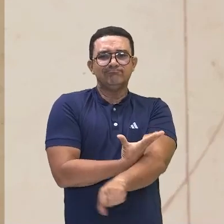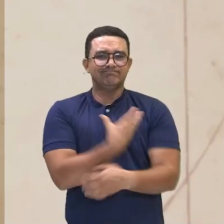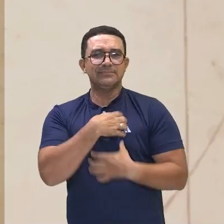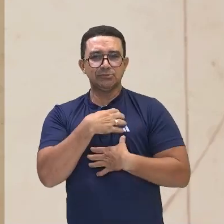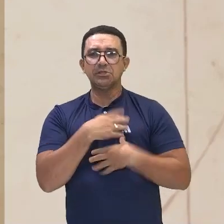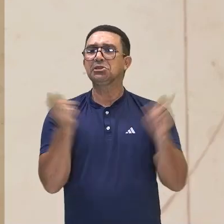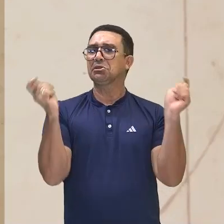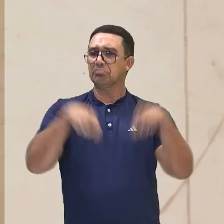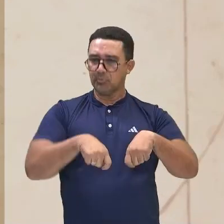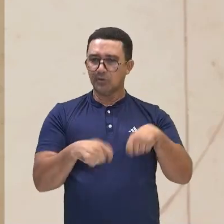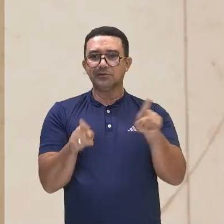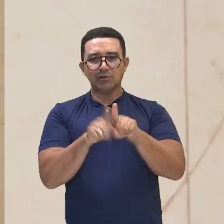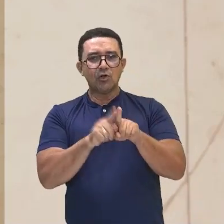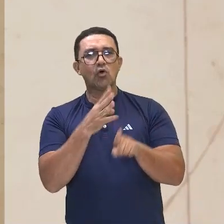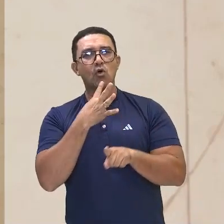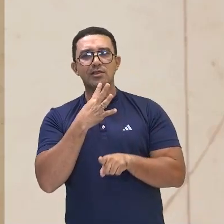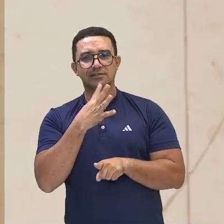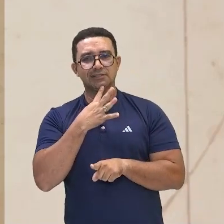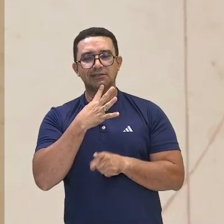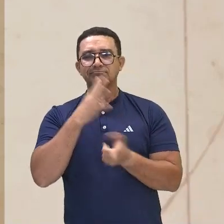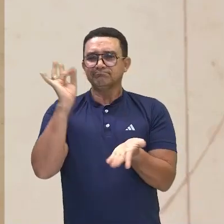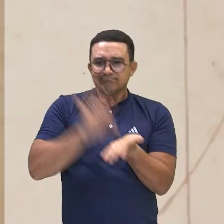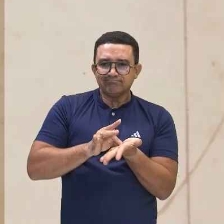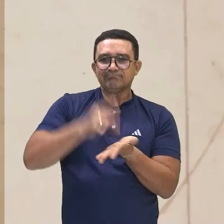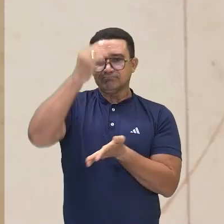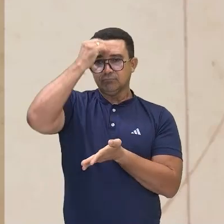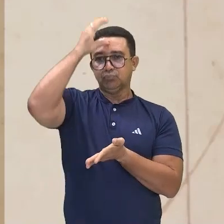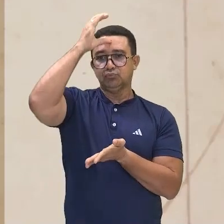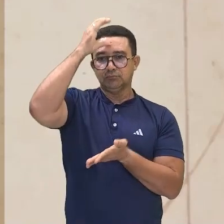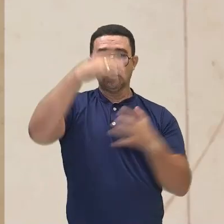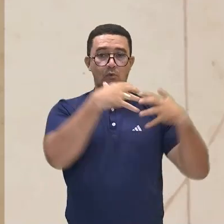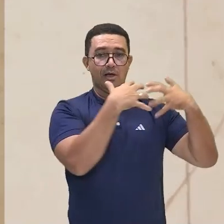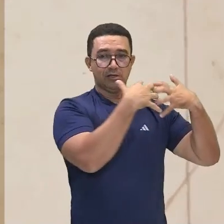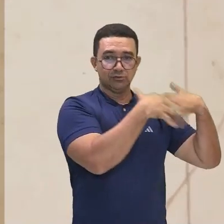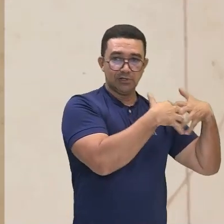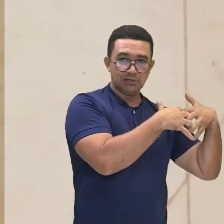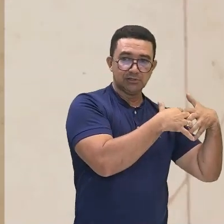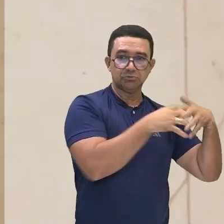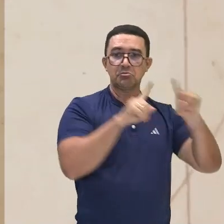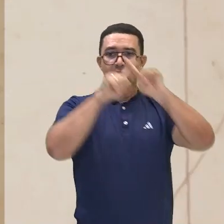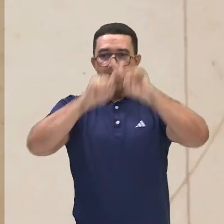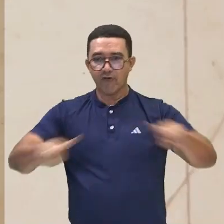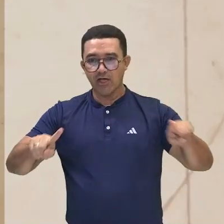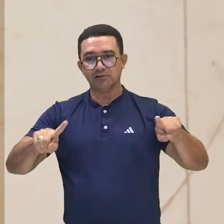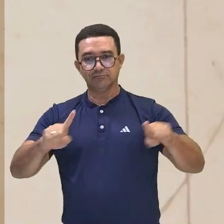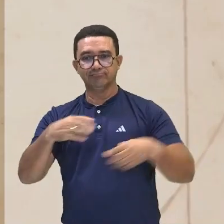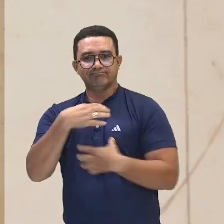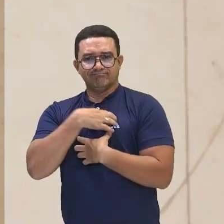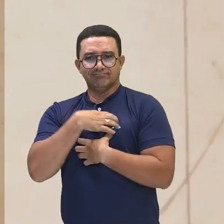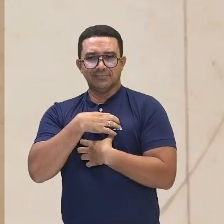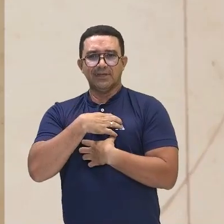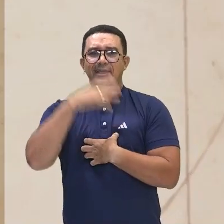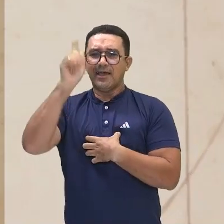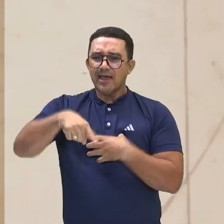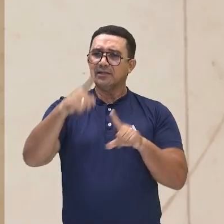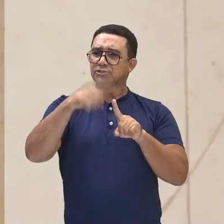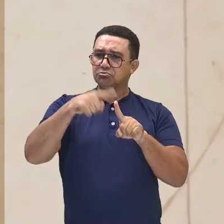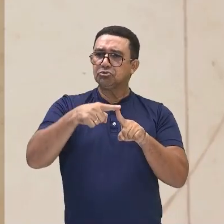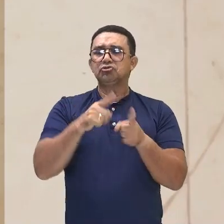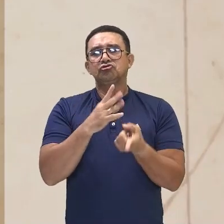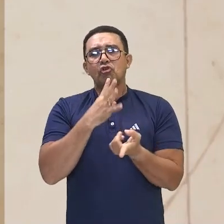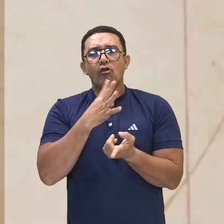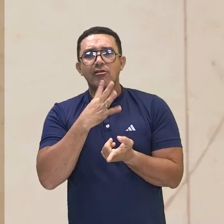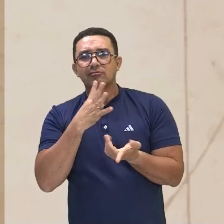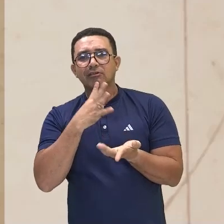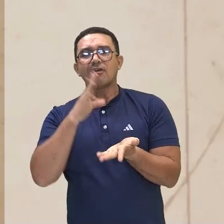conhecer a realidade. Então, tanto o racionalismo quanto o sentimentalismo são formas de conhecer a realidade, de